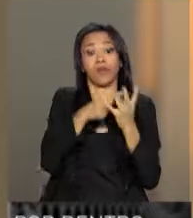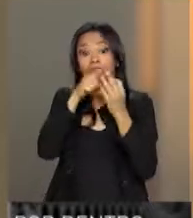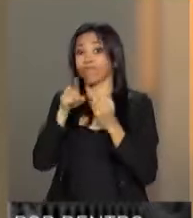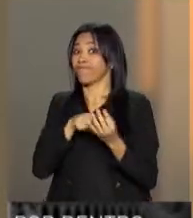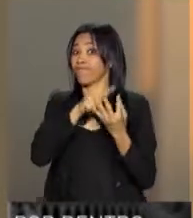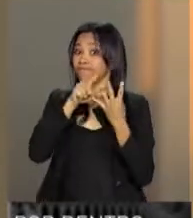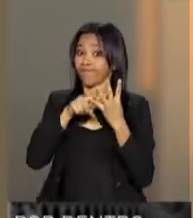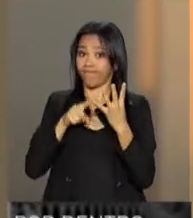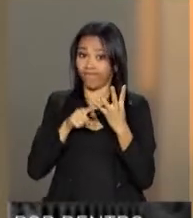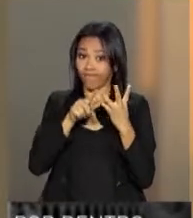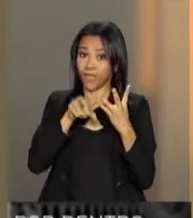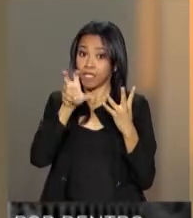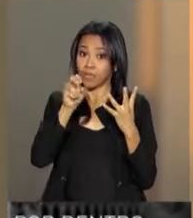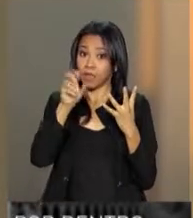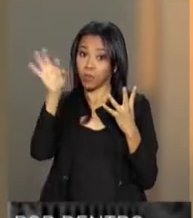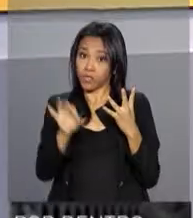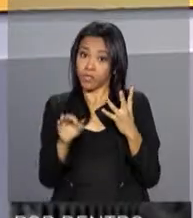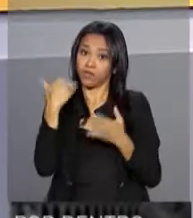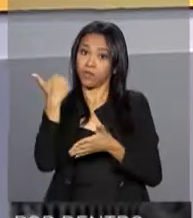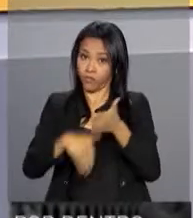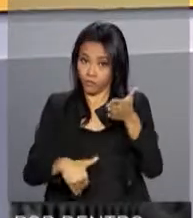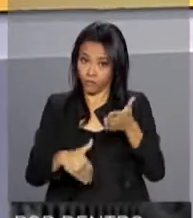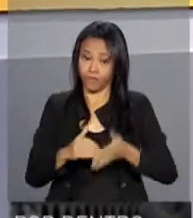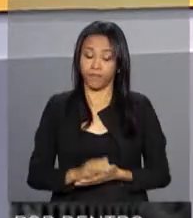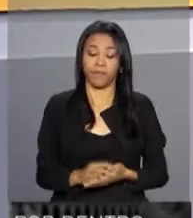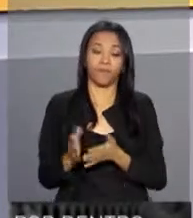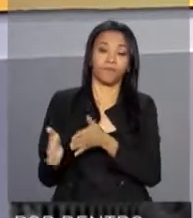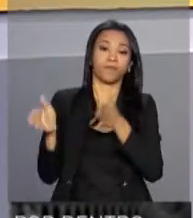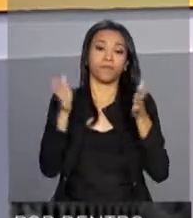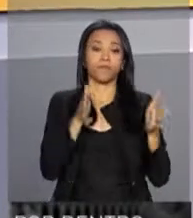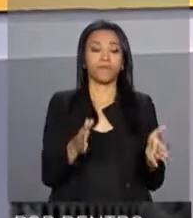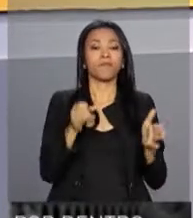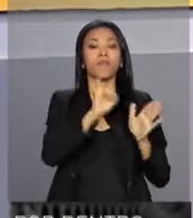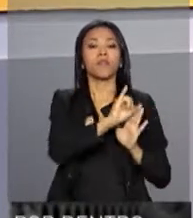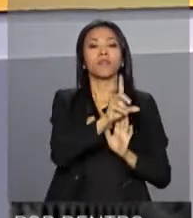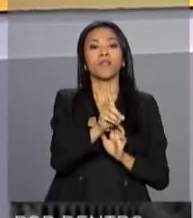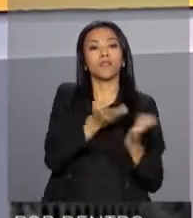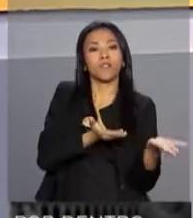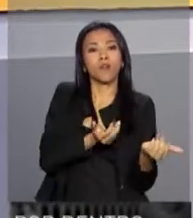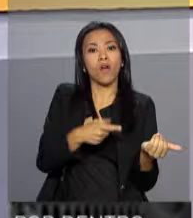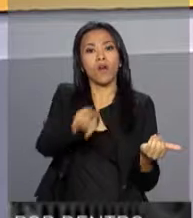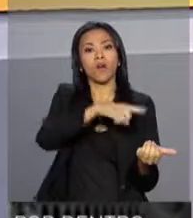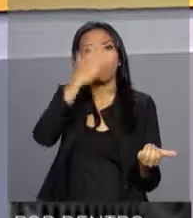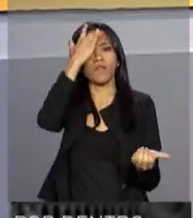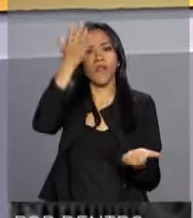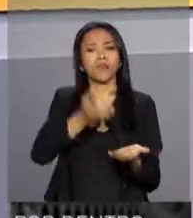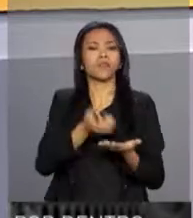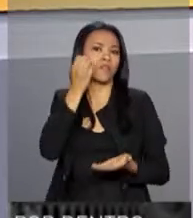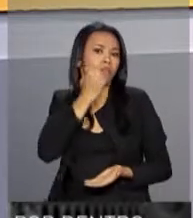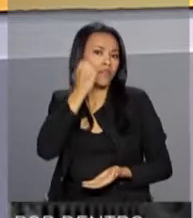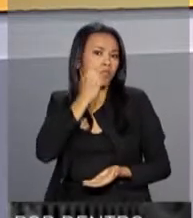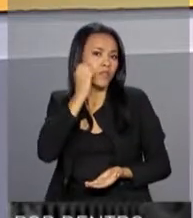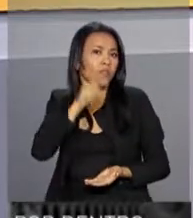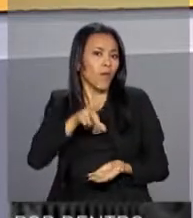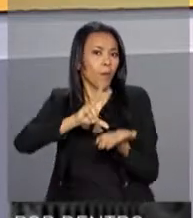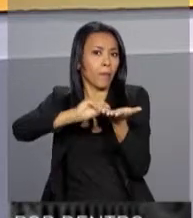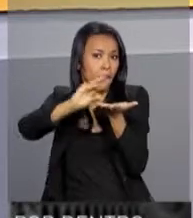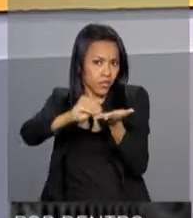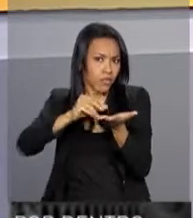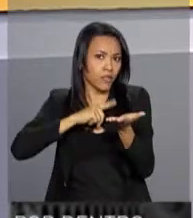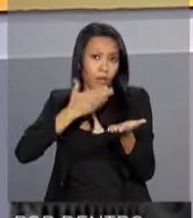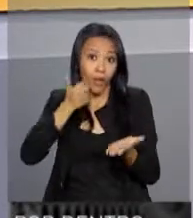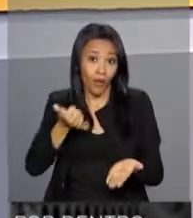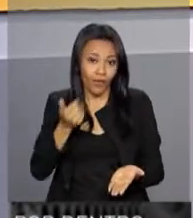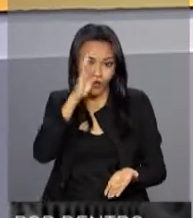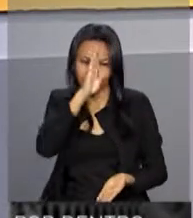com 50% de desconto a identidade do jovem traz acesso fácil pelo smartphone por meio de um aplicativo eo